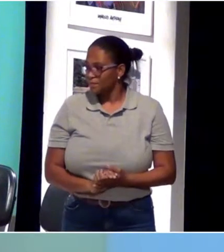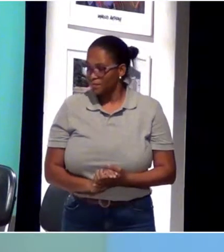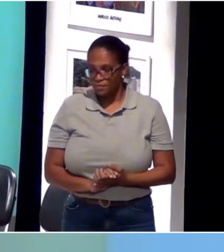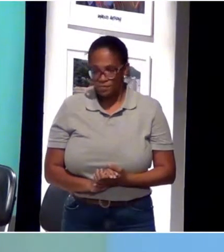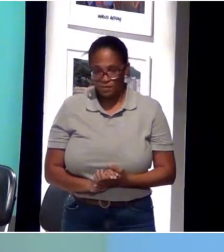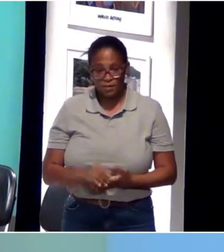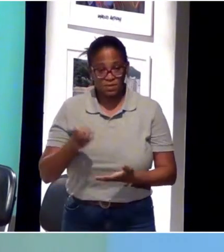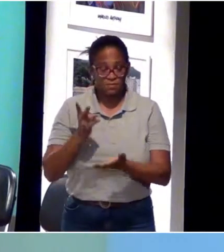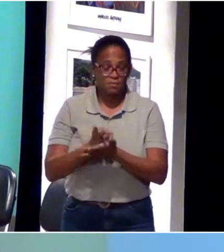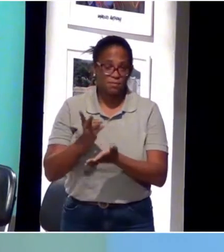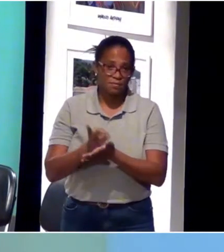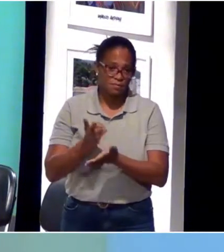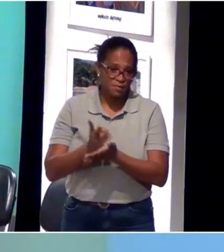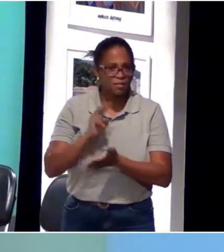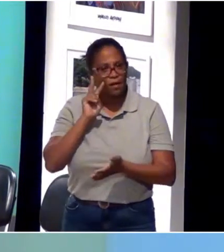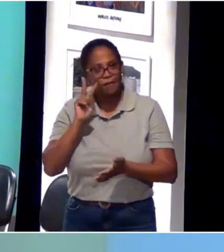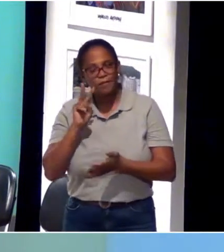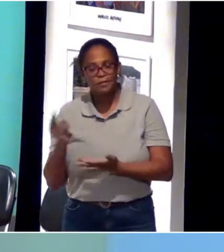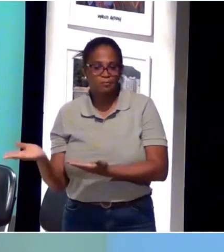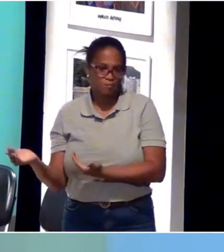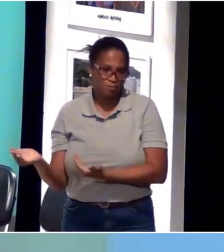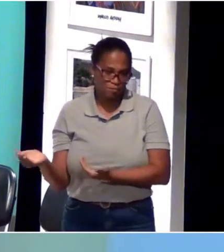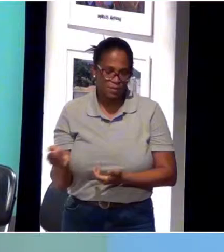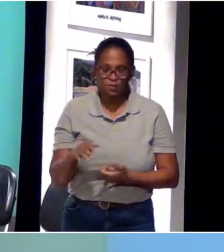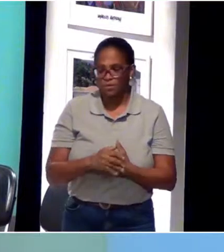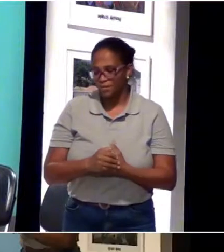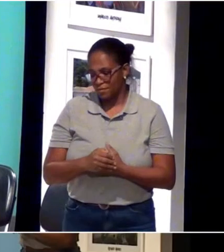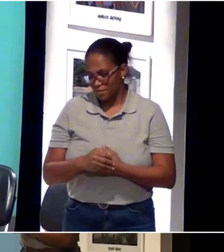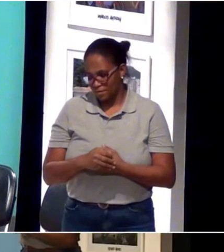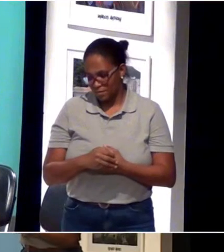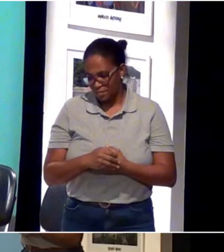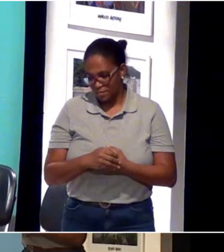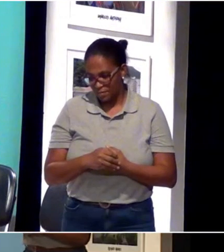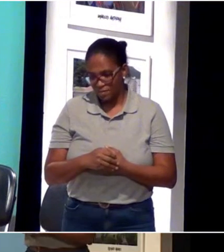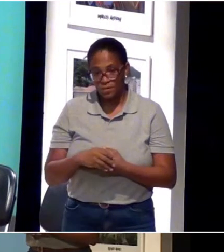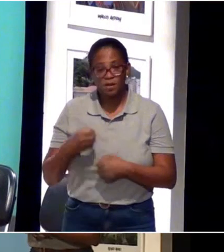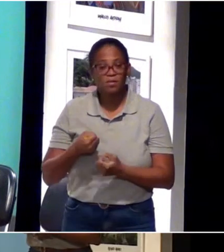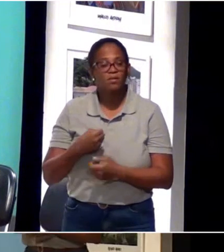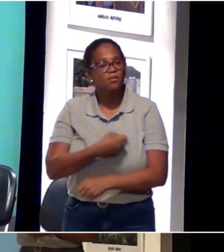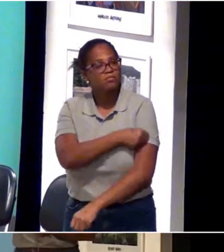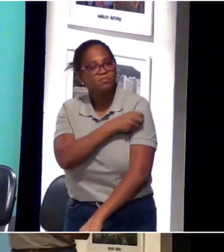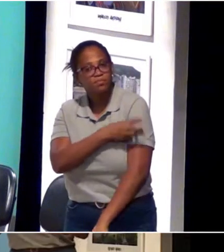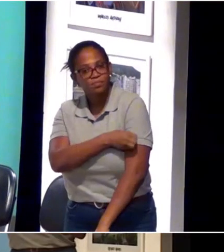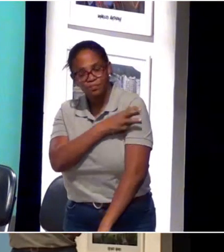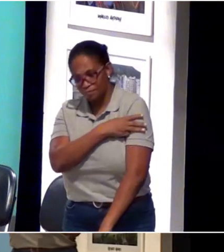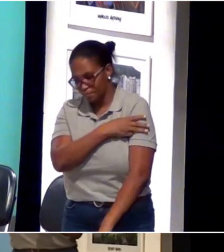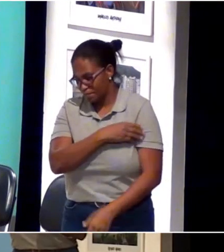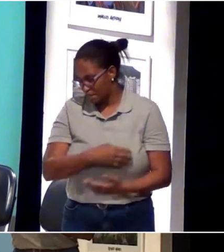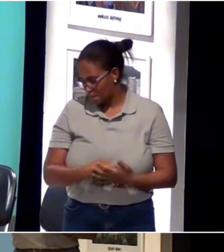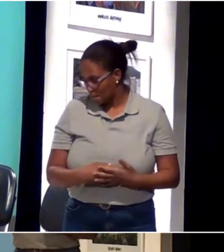você permanece, que você vai ter os menores com a questão da escolarização. Pode